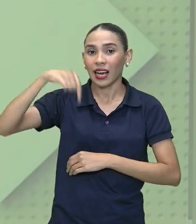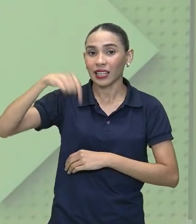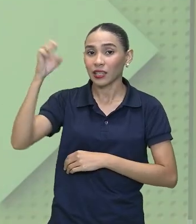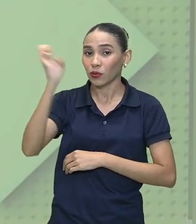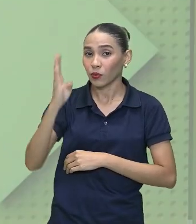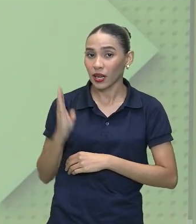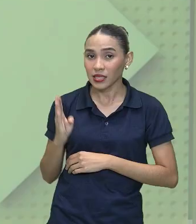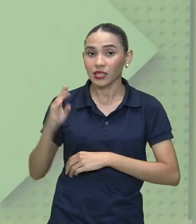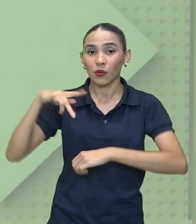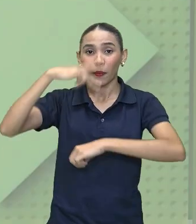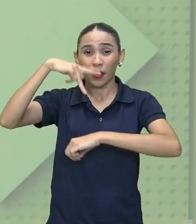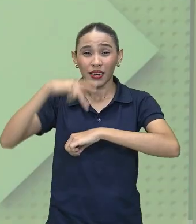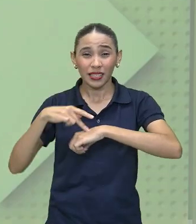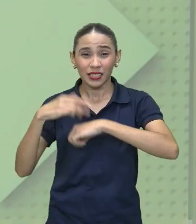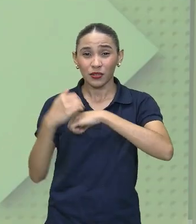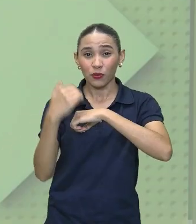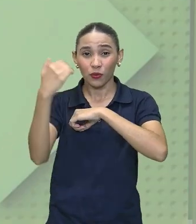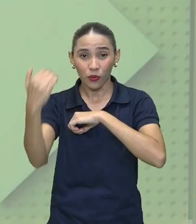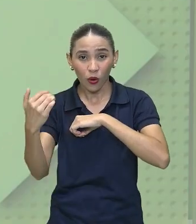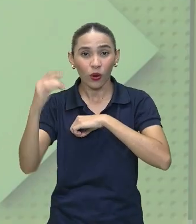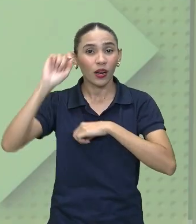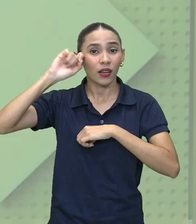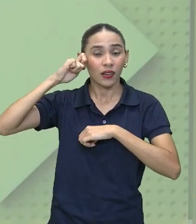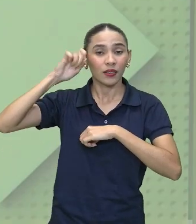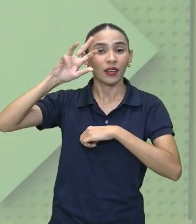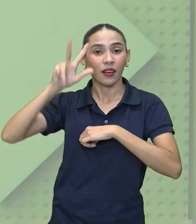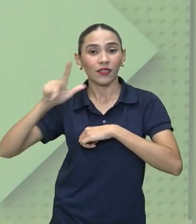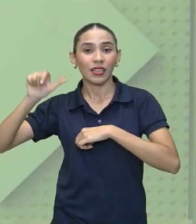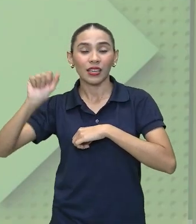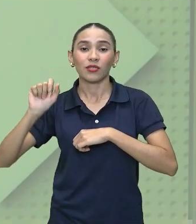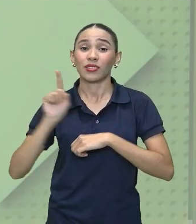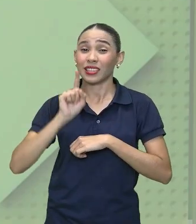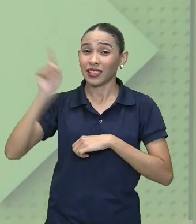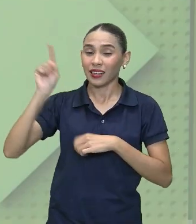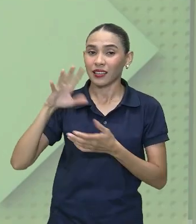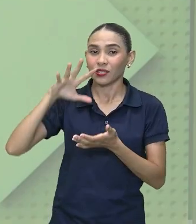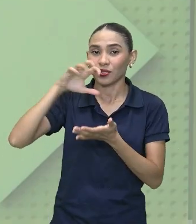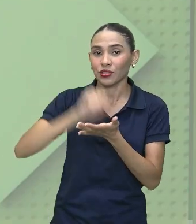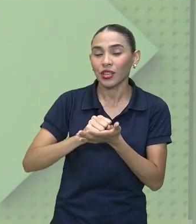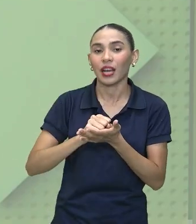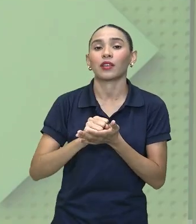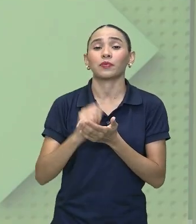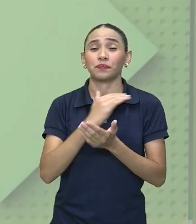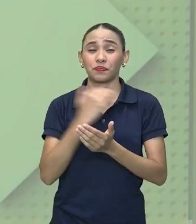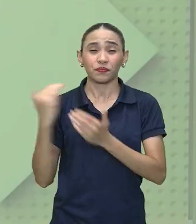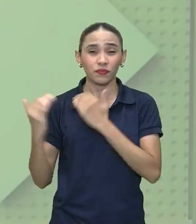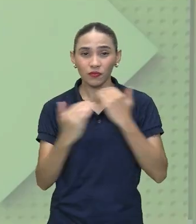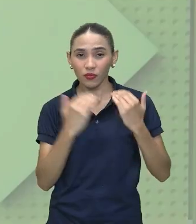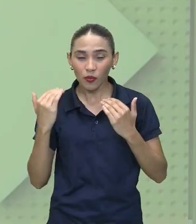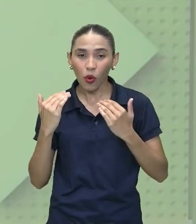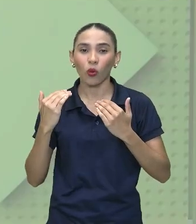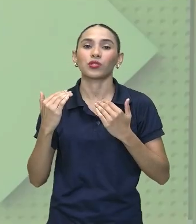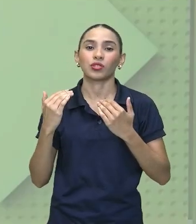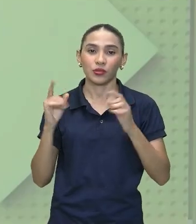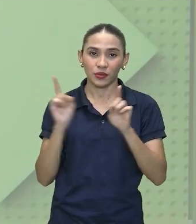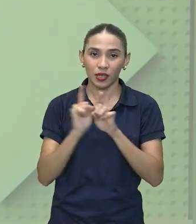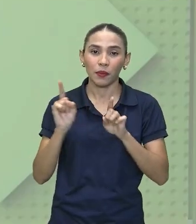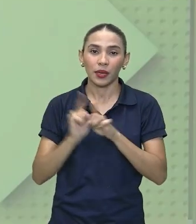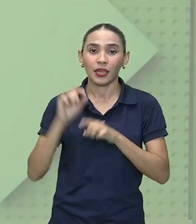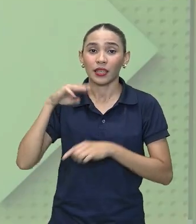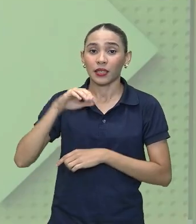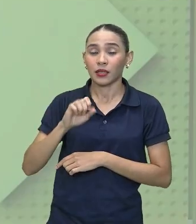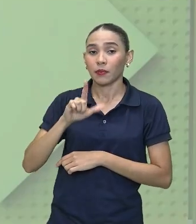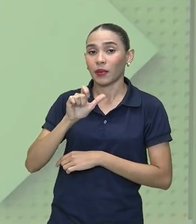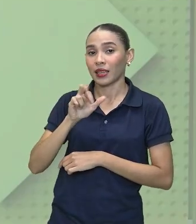a países do continente africano, lá são registrados muitos casos de malária e muitas